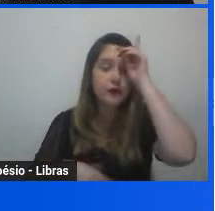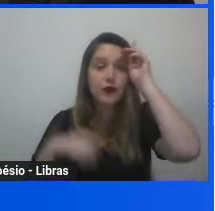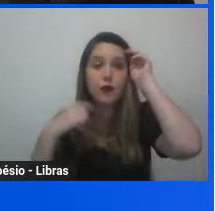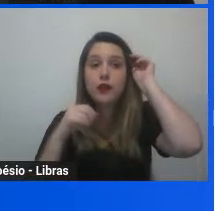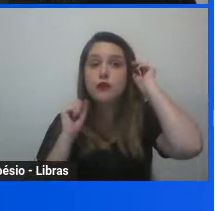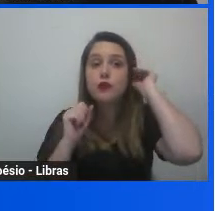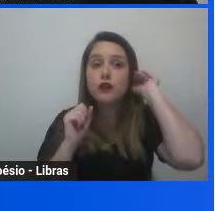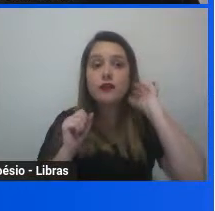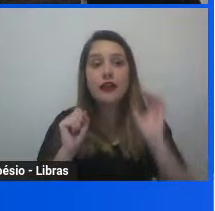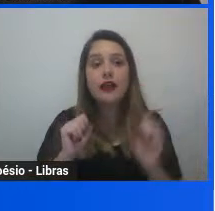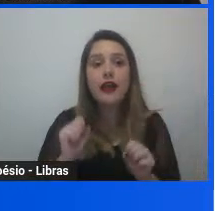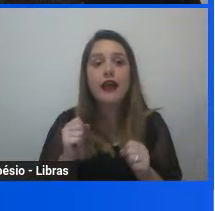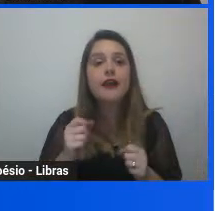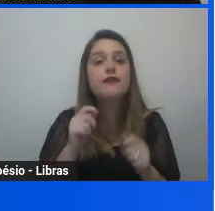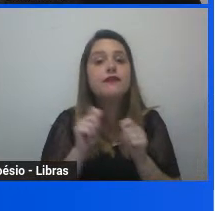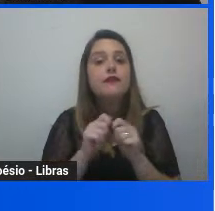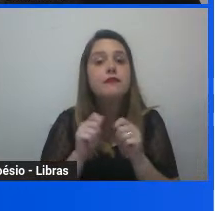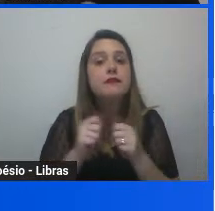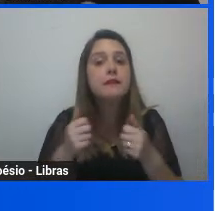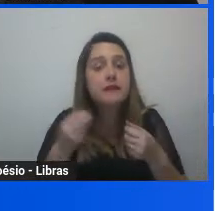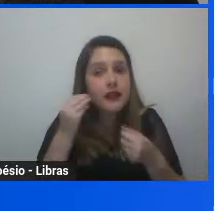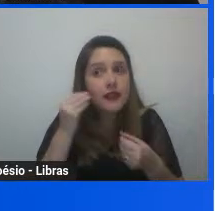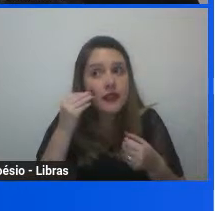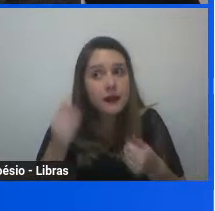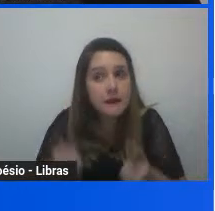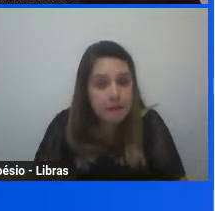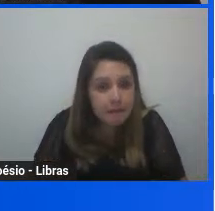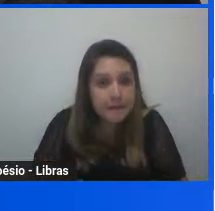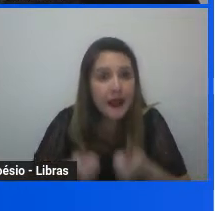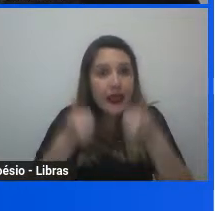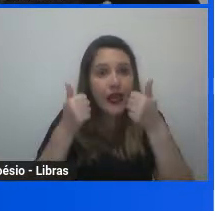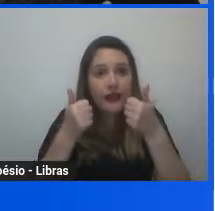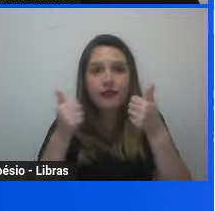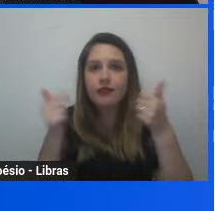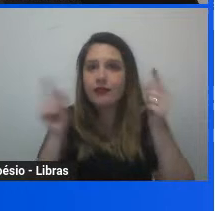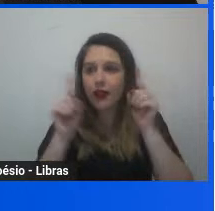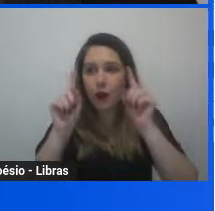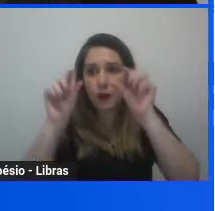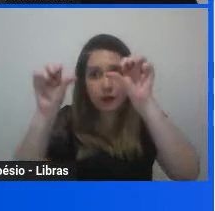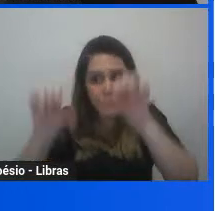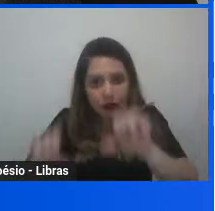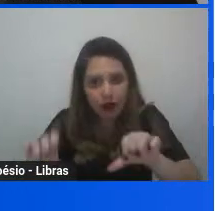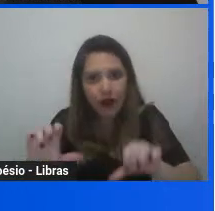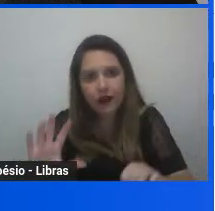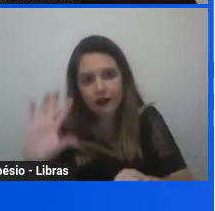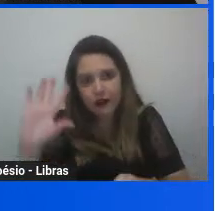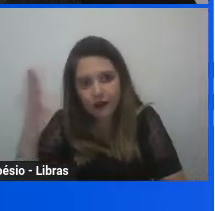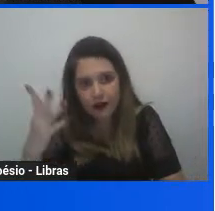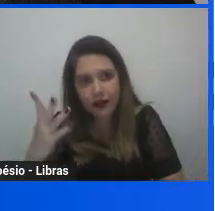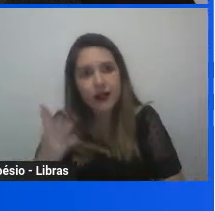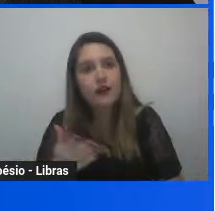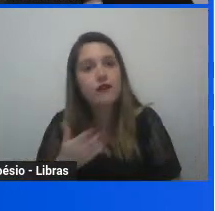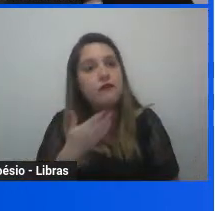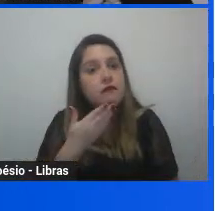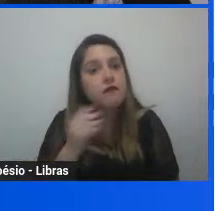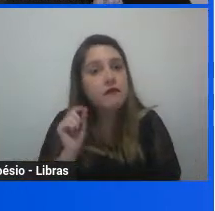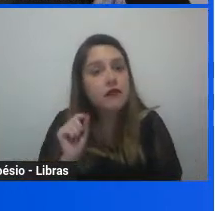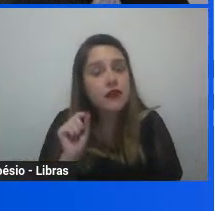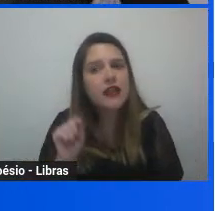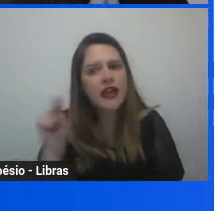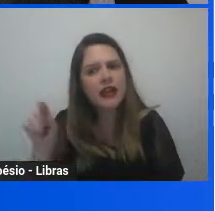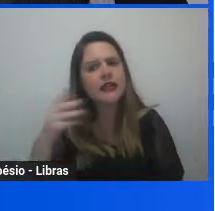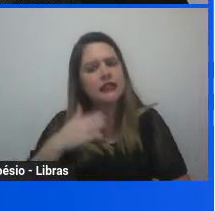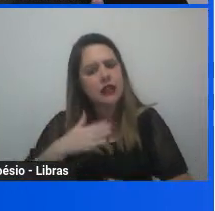fazer é tentar melhorar, não piorar a situação. Então, eu faço o quê? Tranquilizo